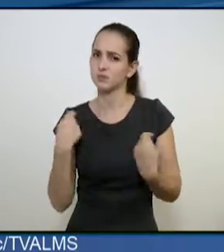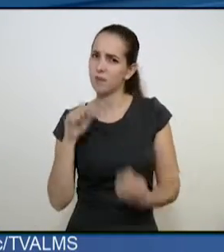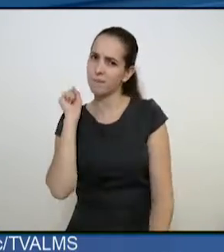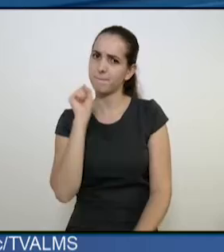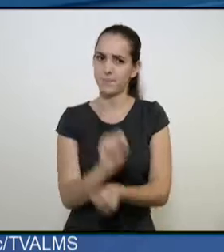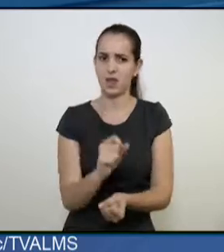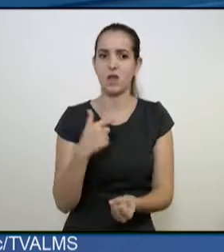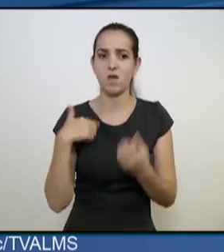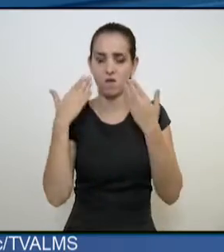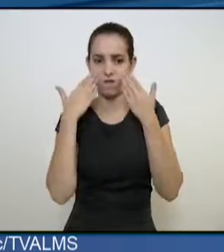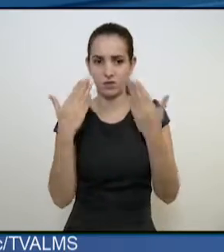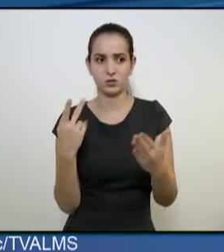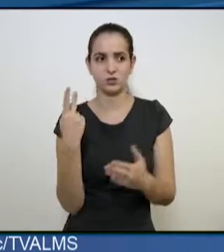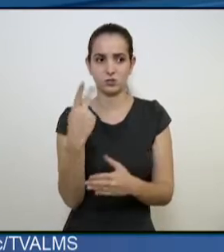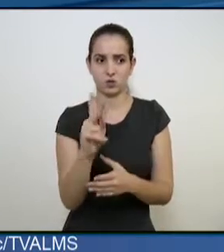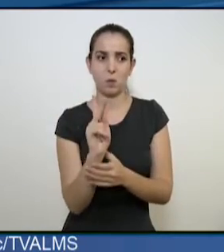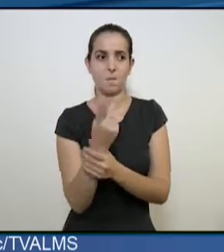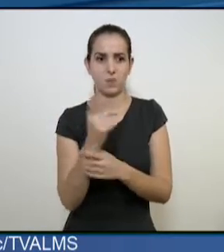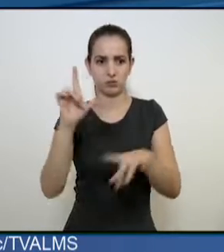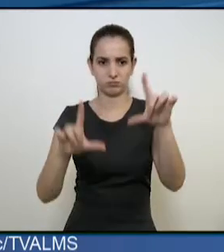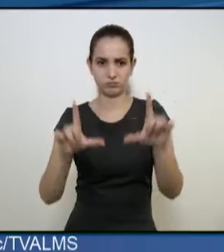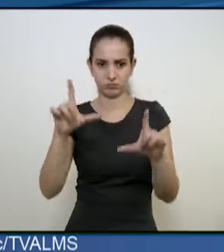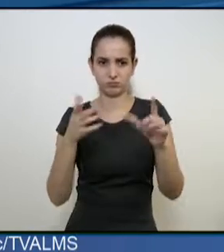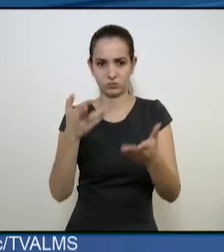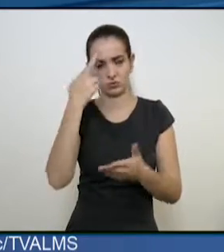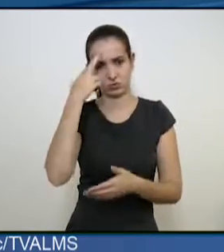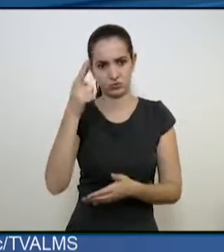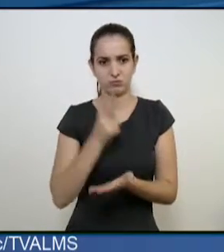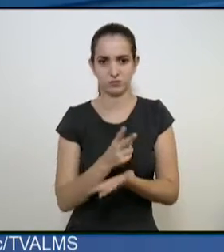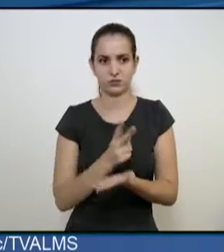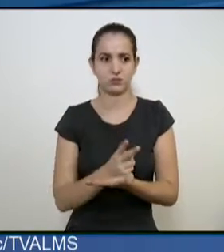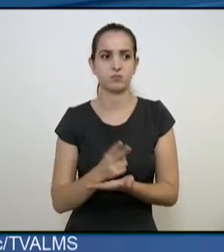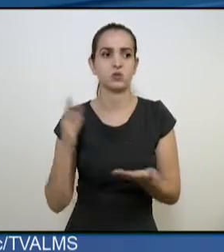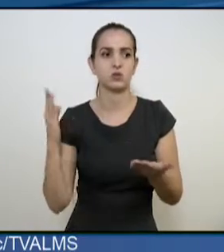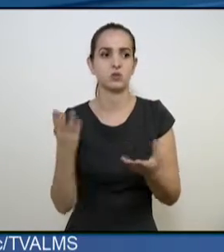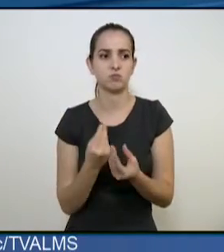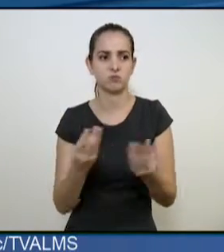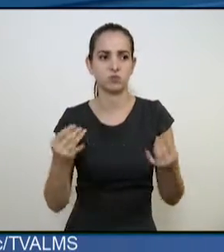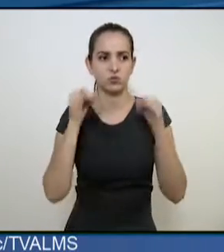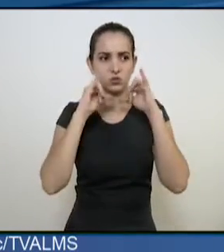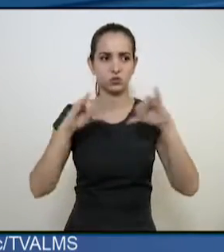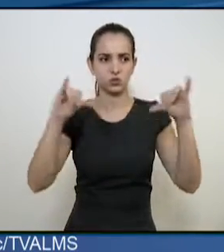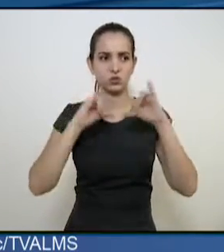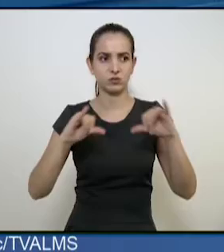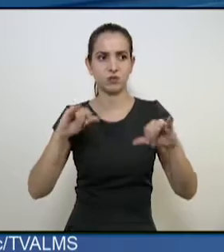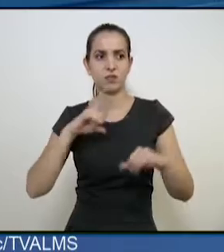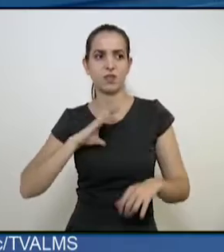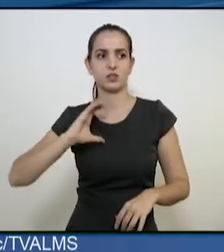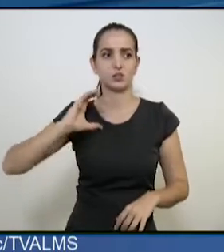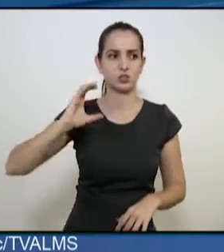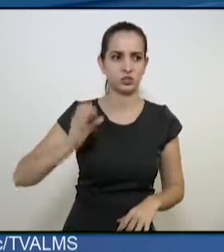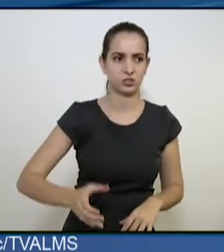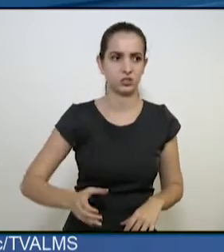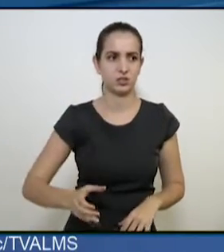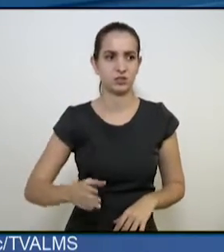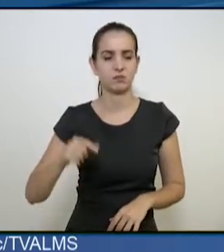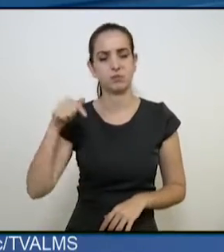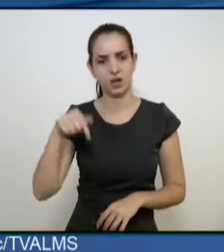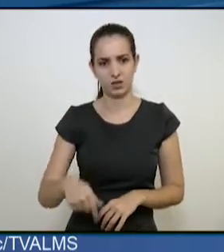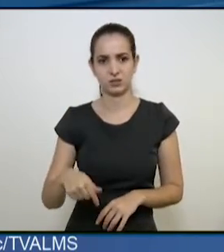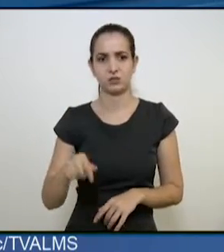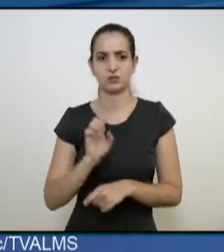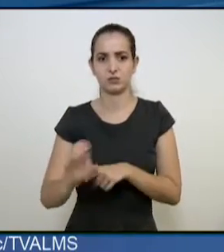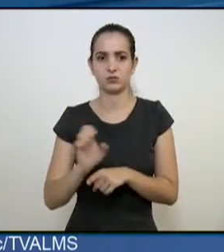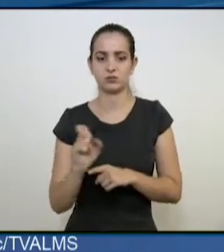programa de Vossa Excelência, sempre que posso, e muitas notícias são de crimes aqui no nosso estado, e